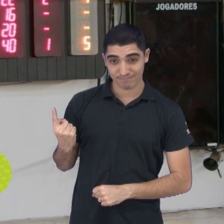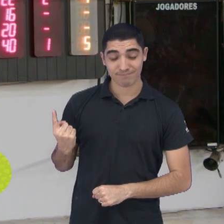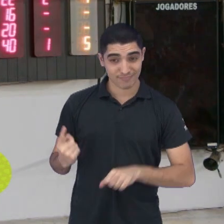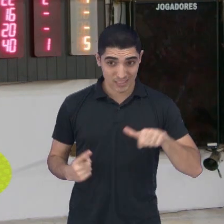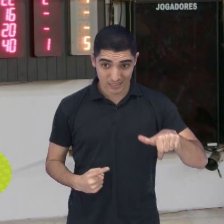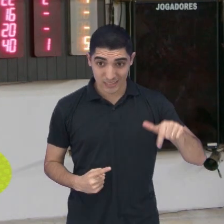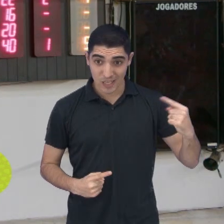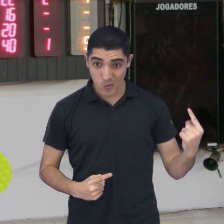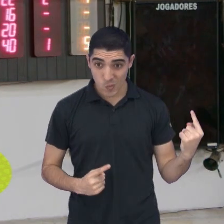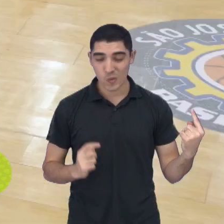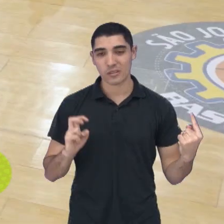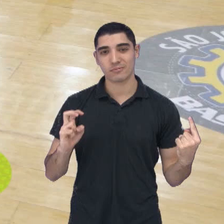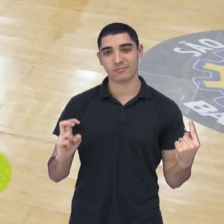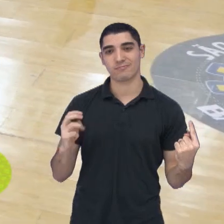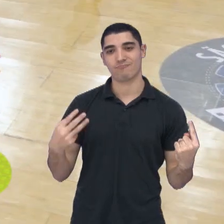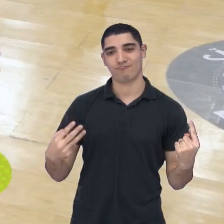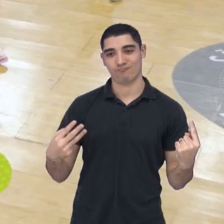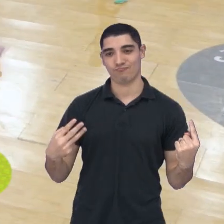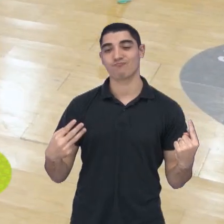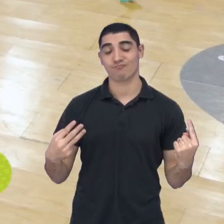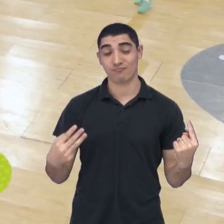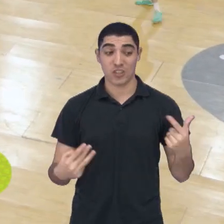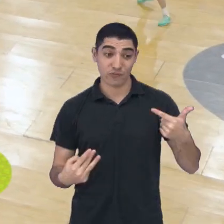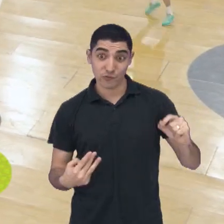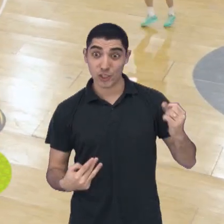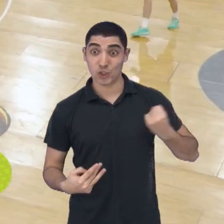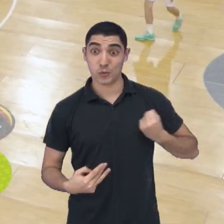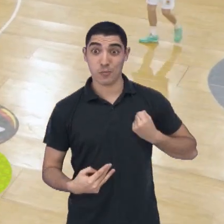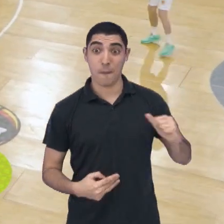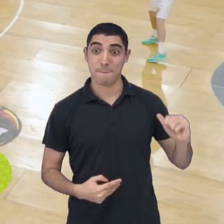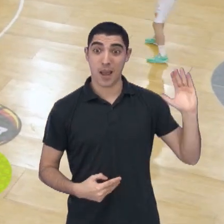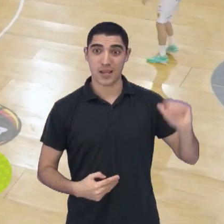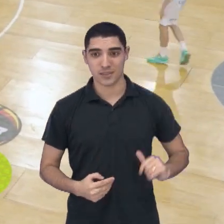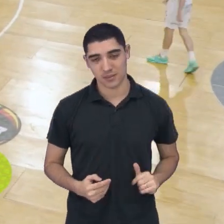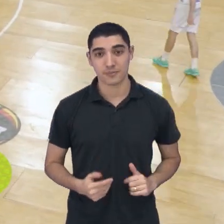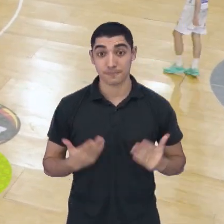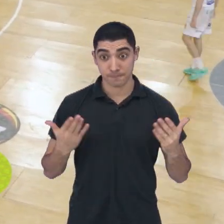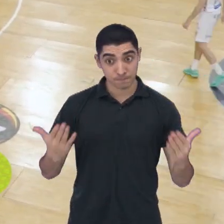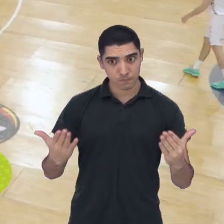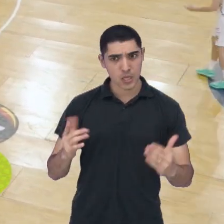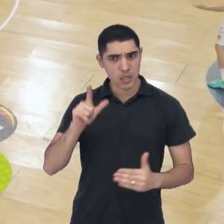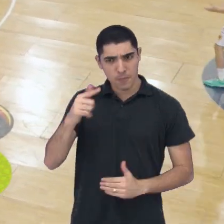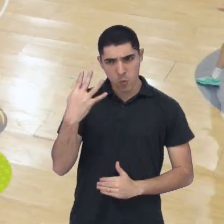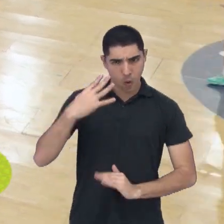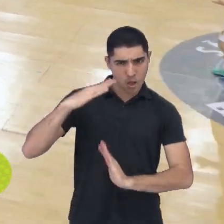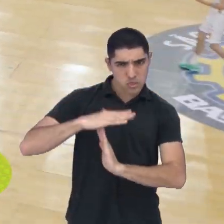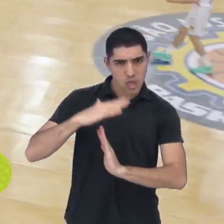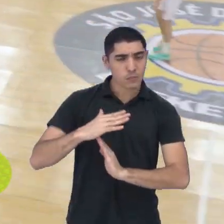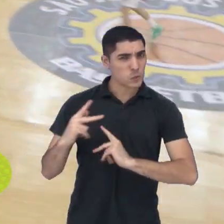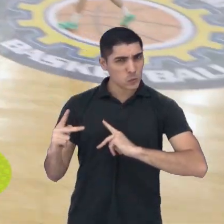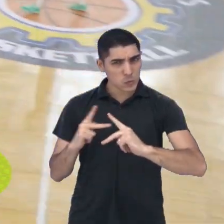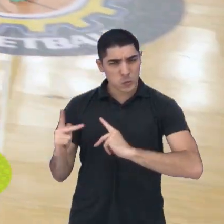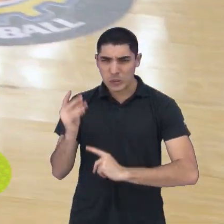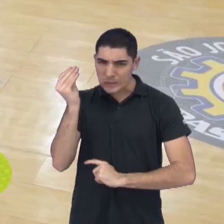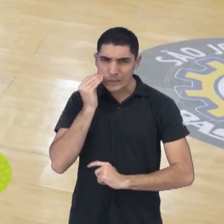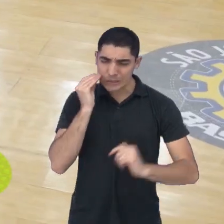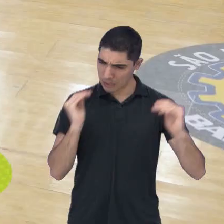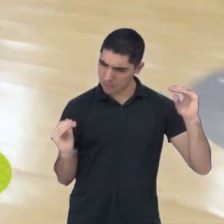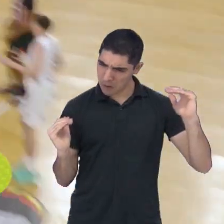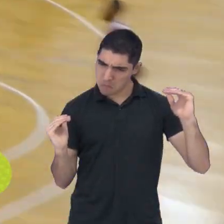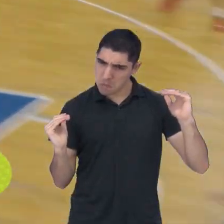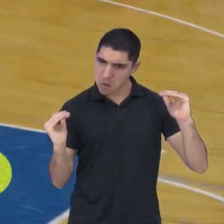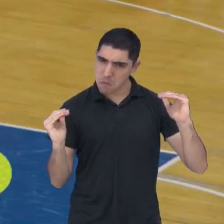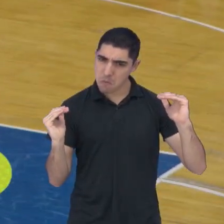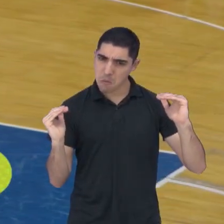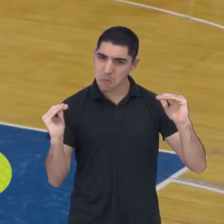71-53. Os últimos 10 minutos guardaram muita emoção e para o São José era tudo ou nada. E ponto